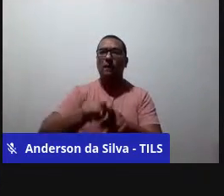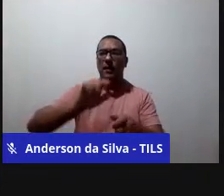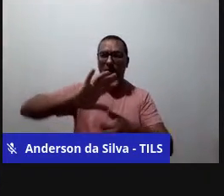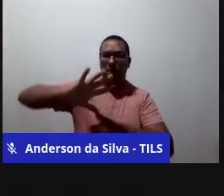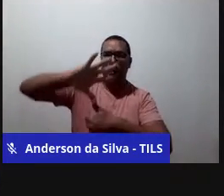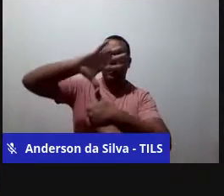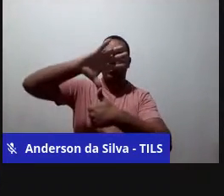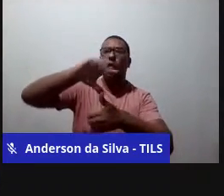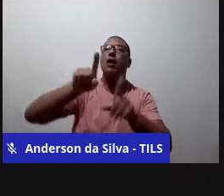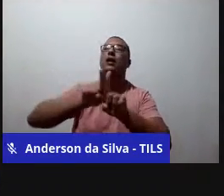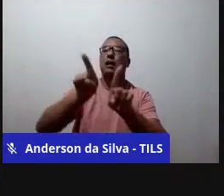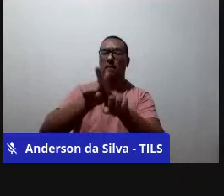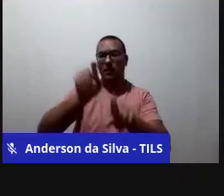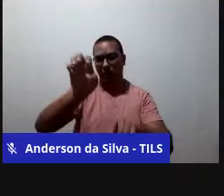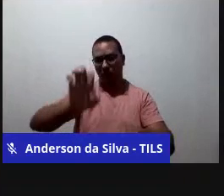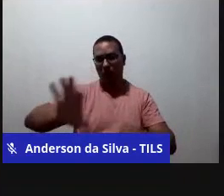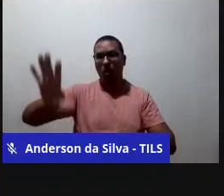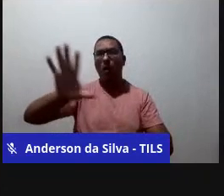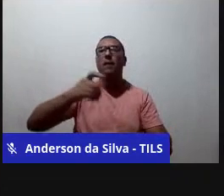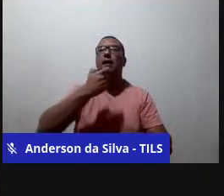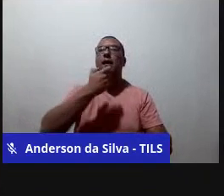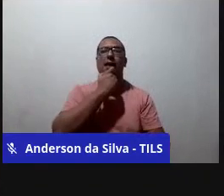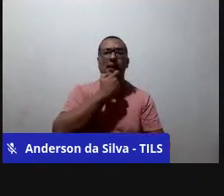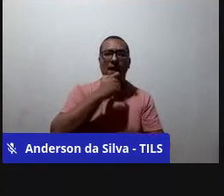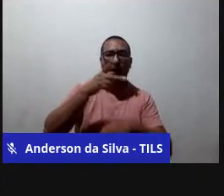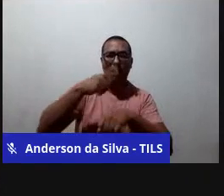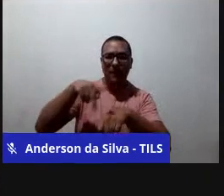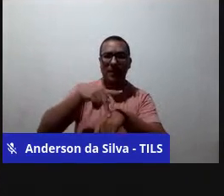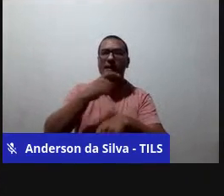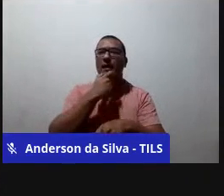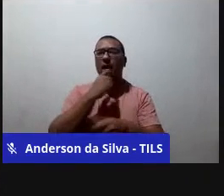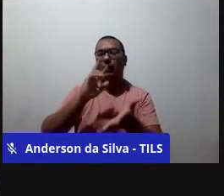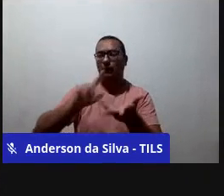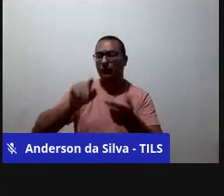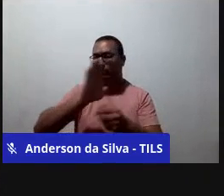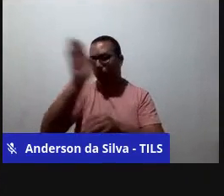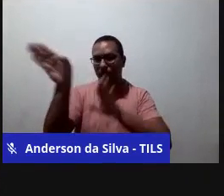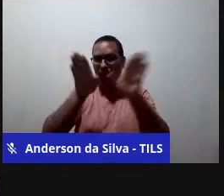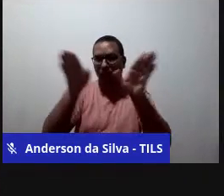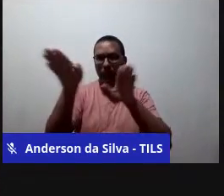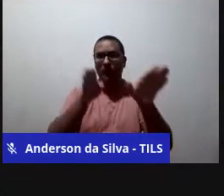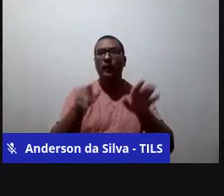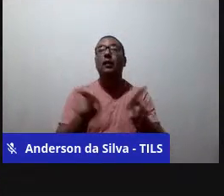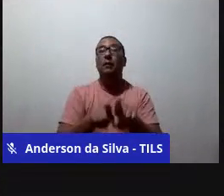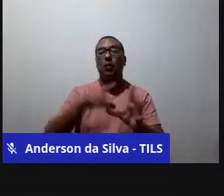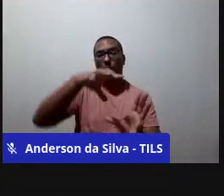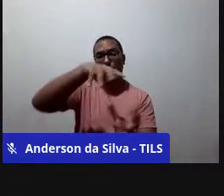na Europa, na Inglaterra, trabalhando com empresas lá. Então, é muito bom ter essa visão global.